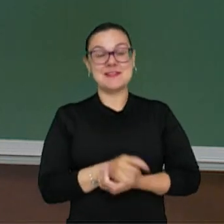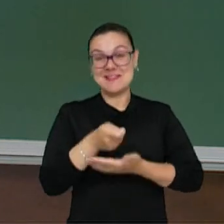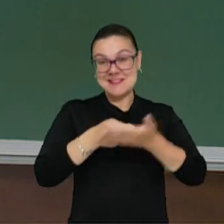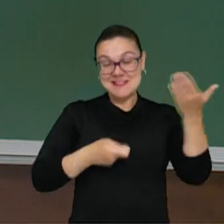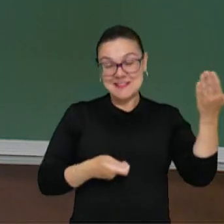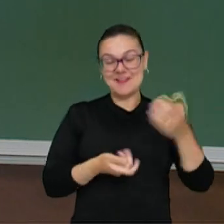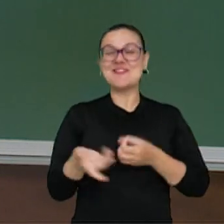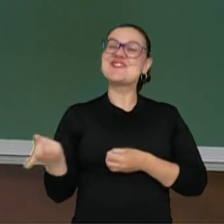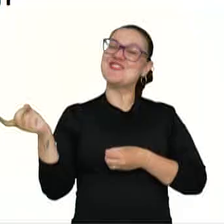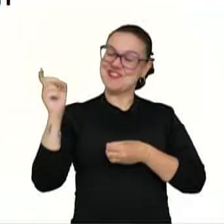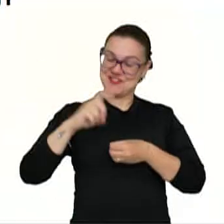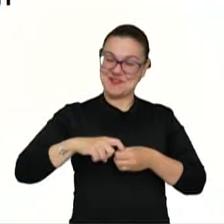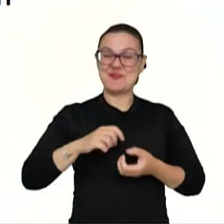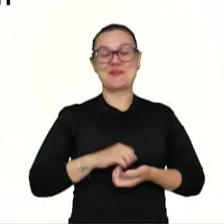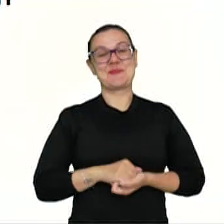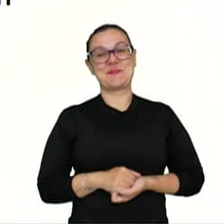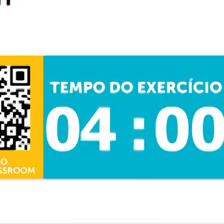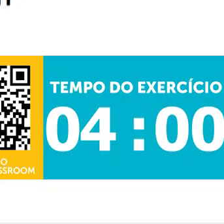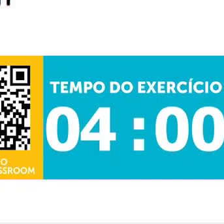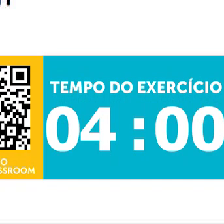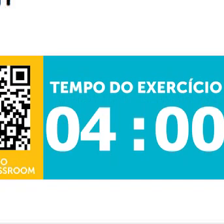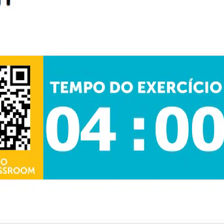o teu roteiro e a gente já volta.